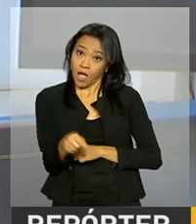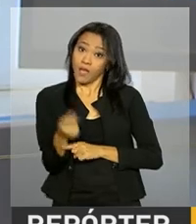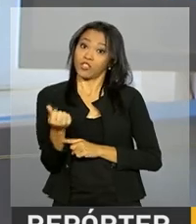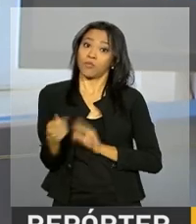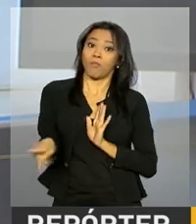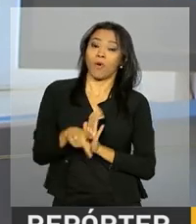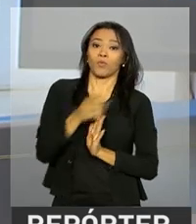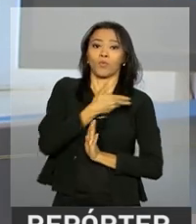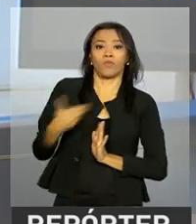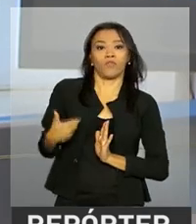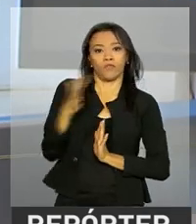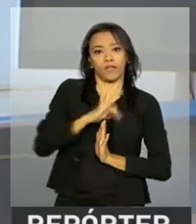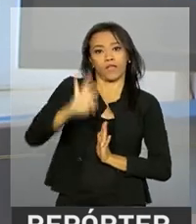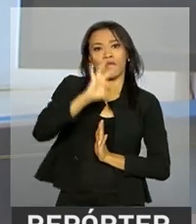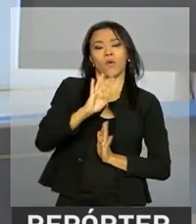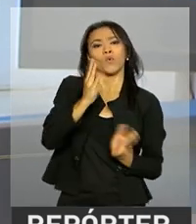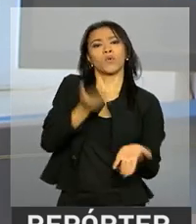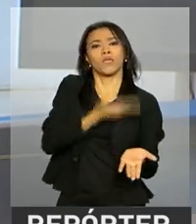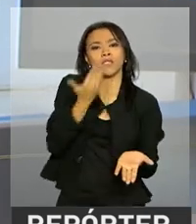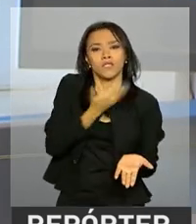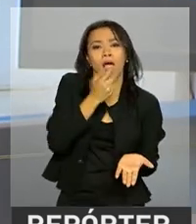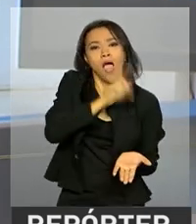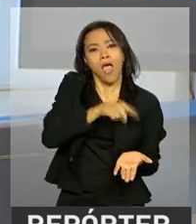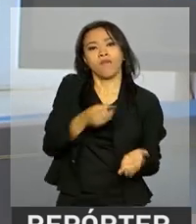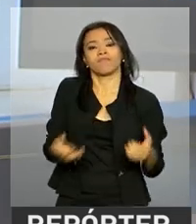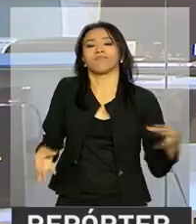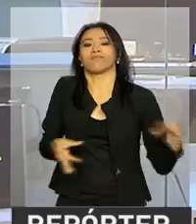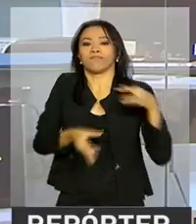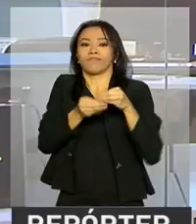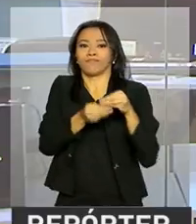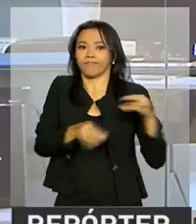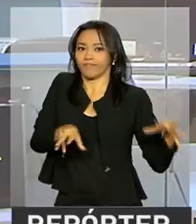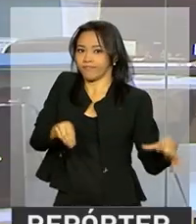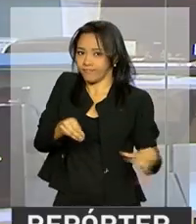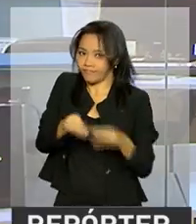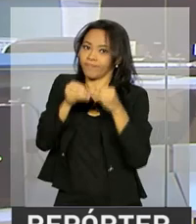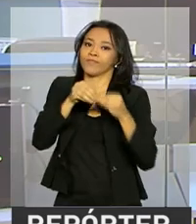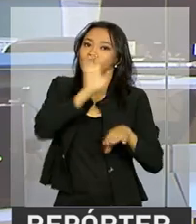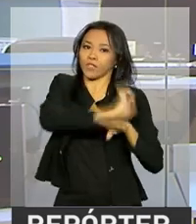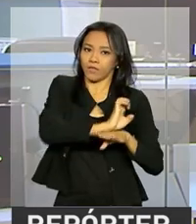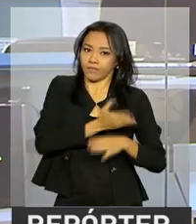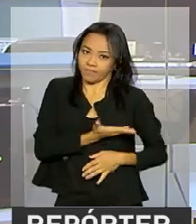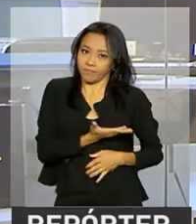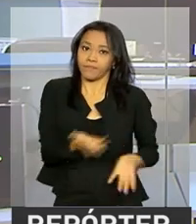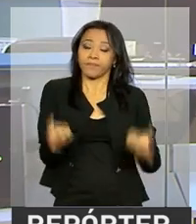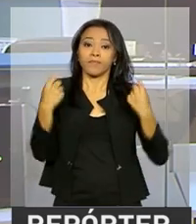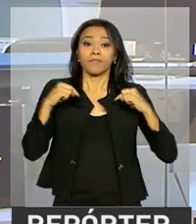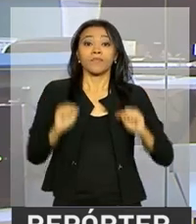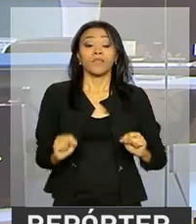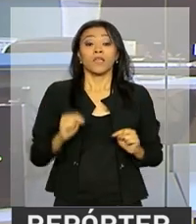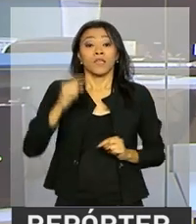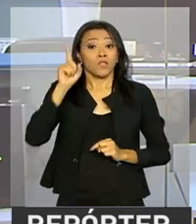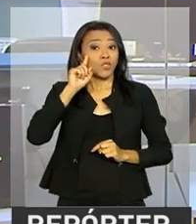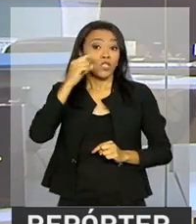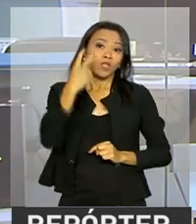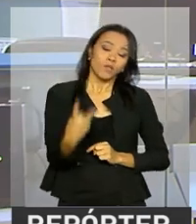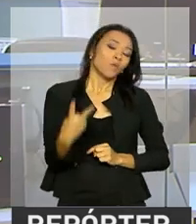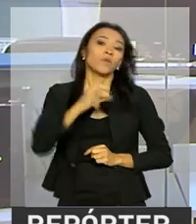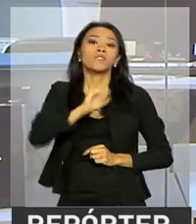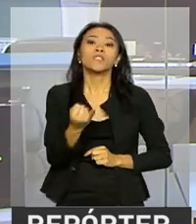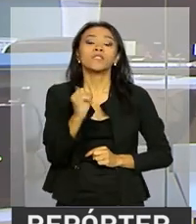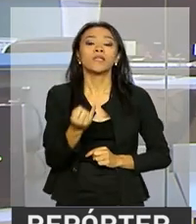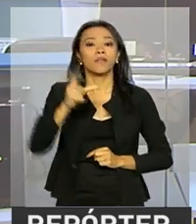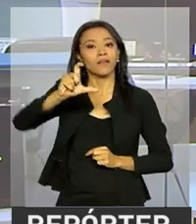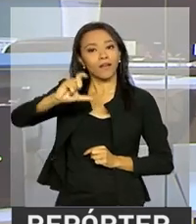federal e o restante uma contrapartida do estado e a partir do dia 2 de janeiro a carteira nacional de